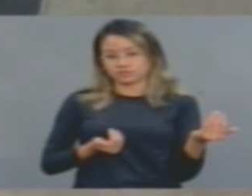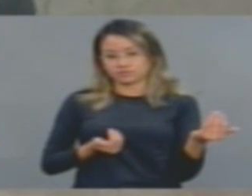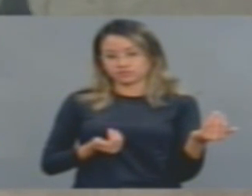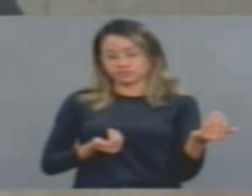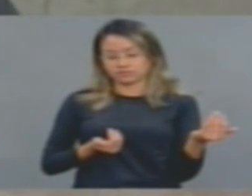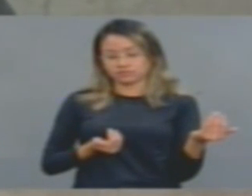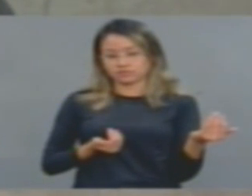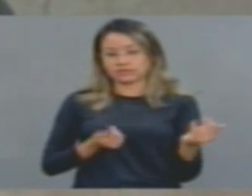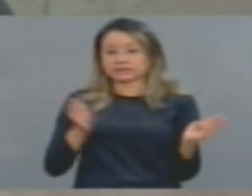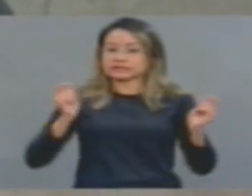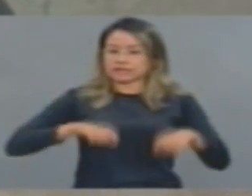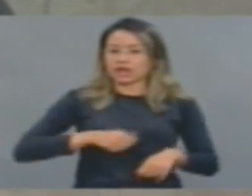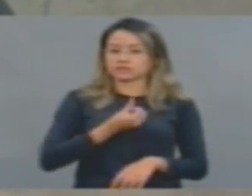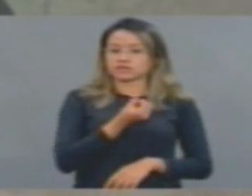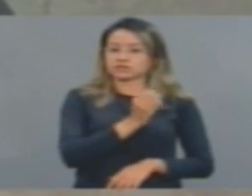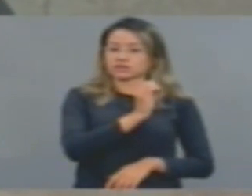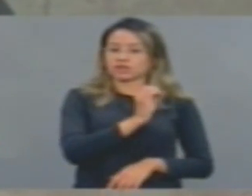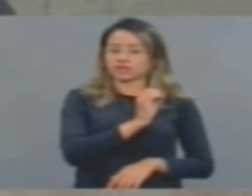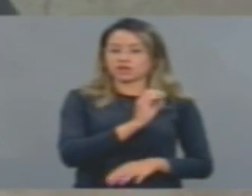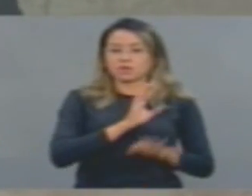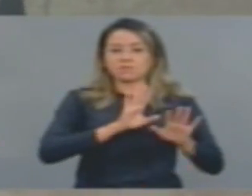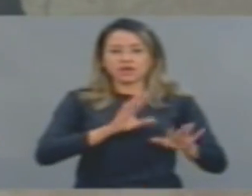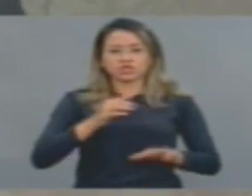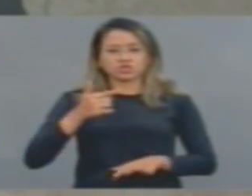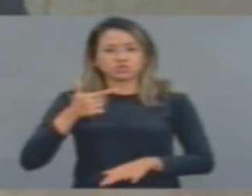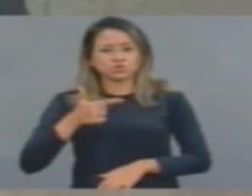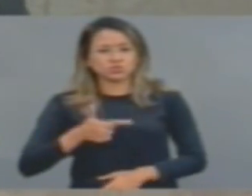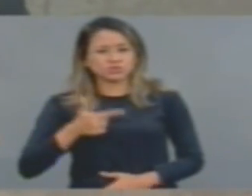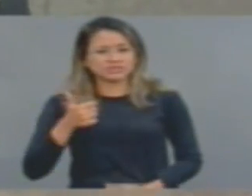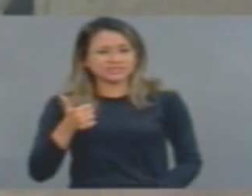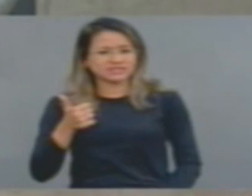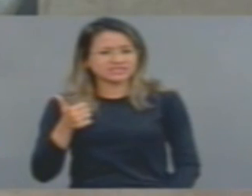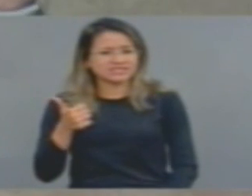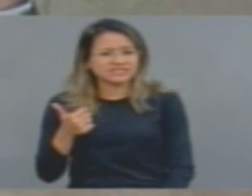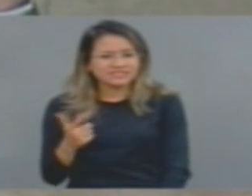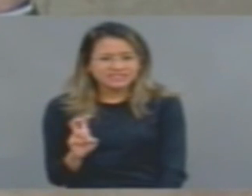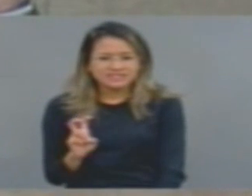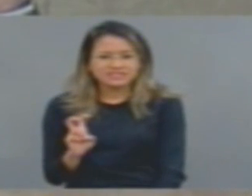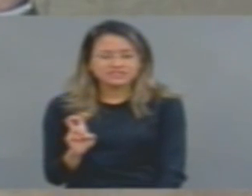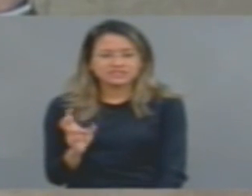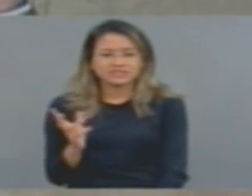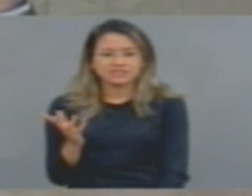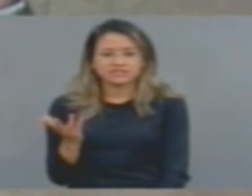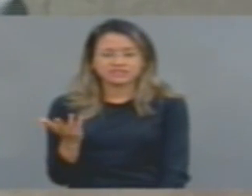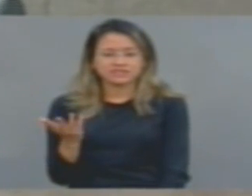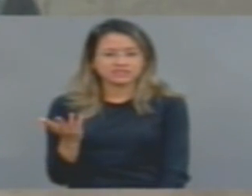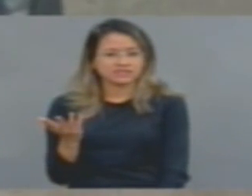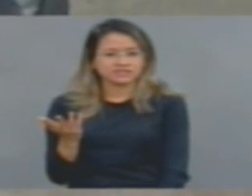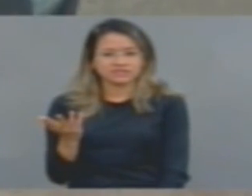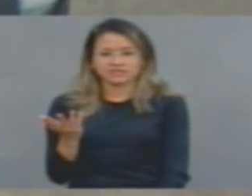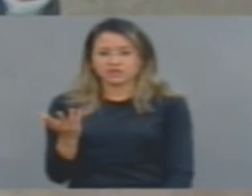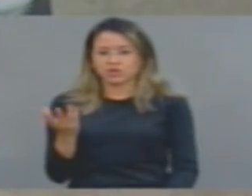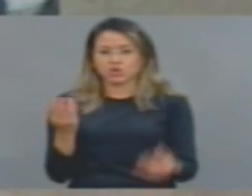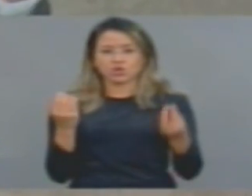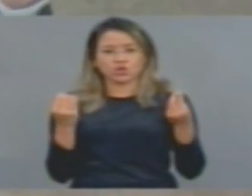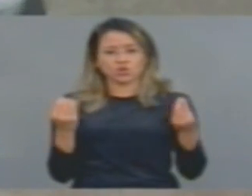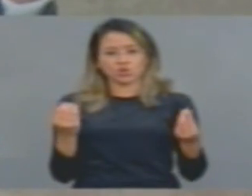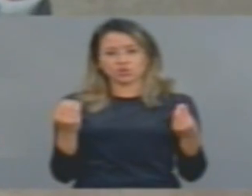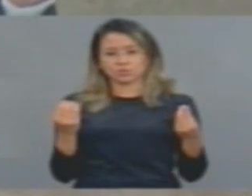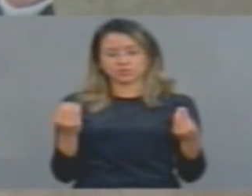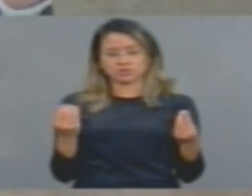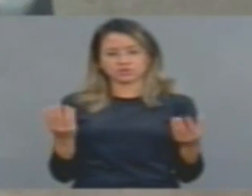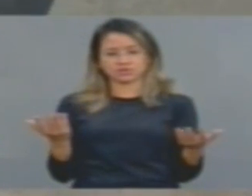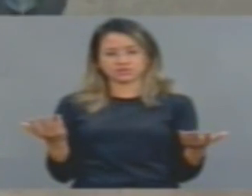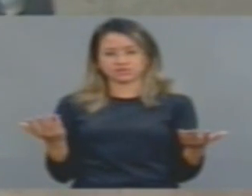ter 240. Um lugar onde tem 10 como capacidade de